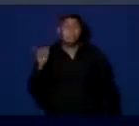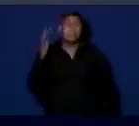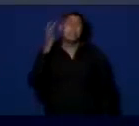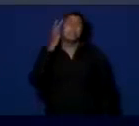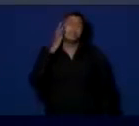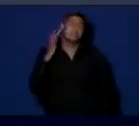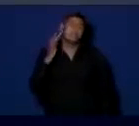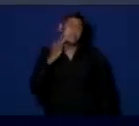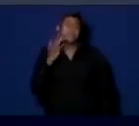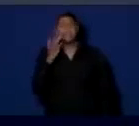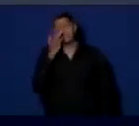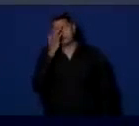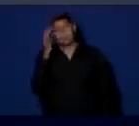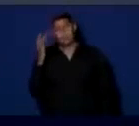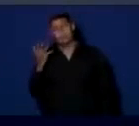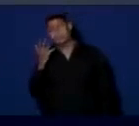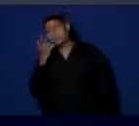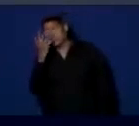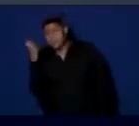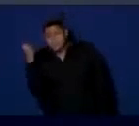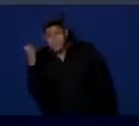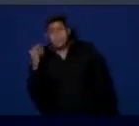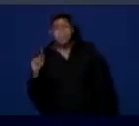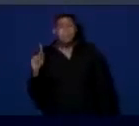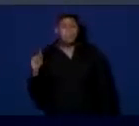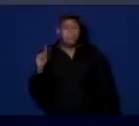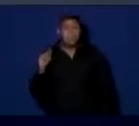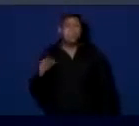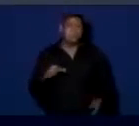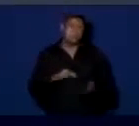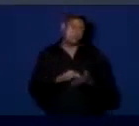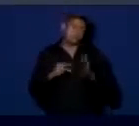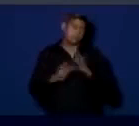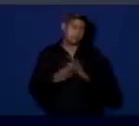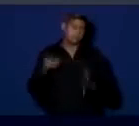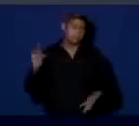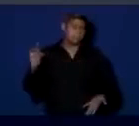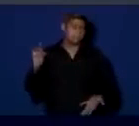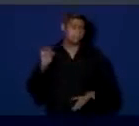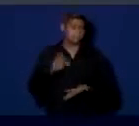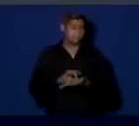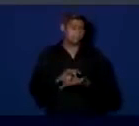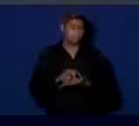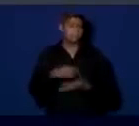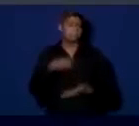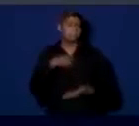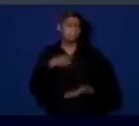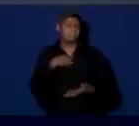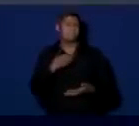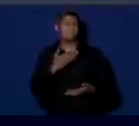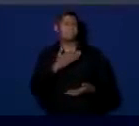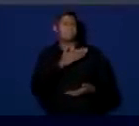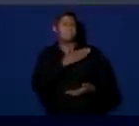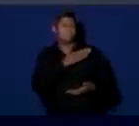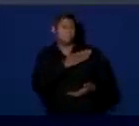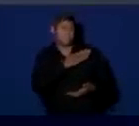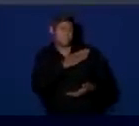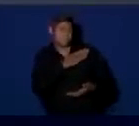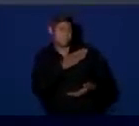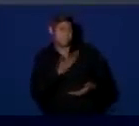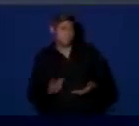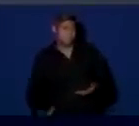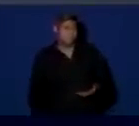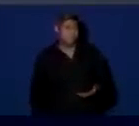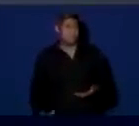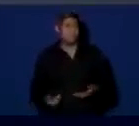acho que as pessoas esqueceram o que isso significa na prática, no contexto de um governo do